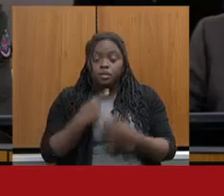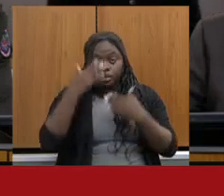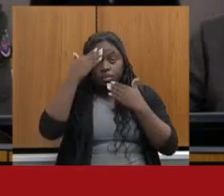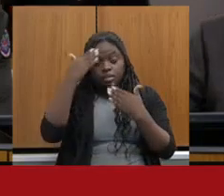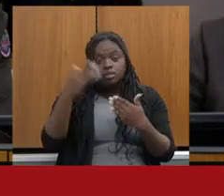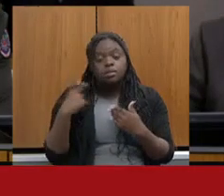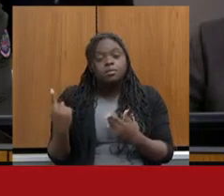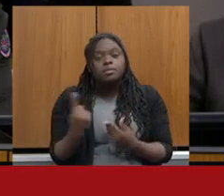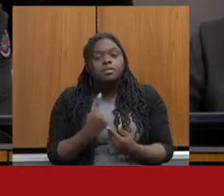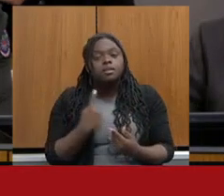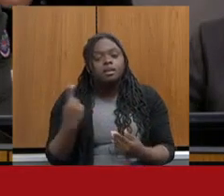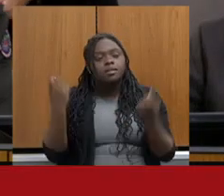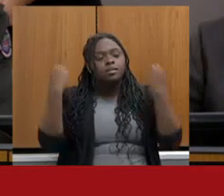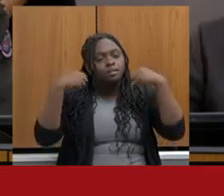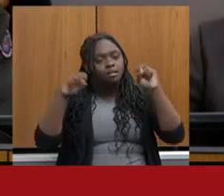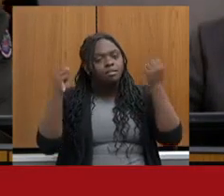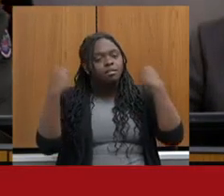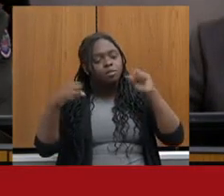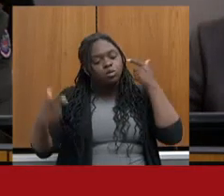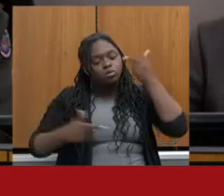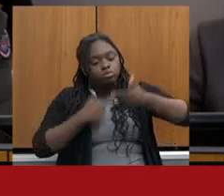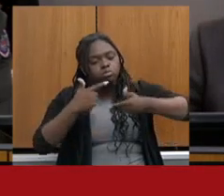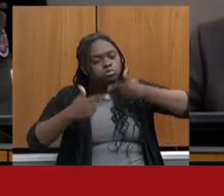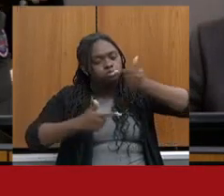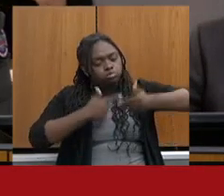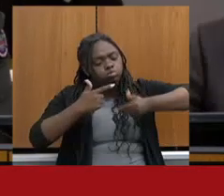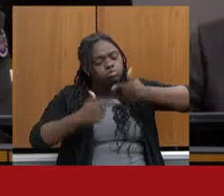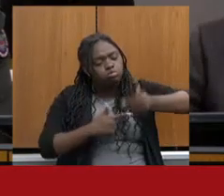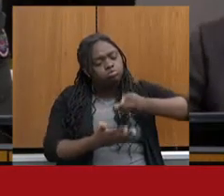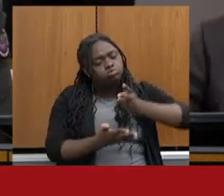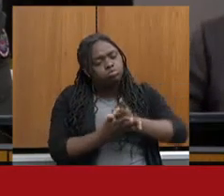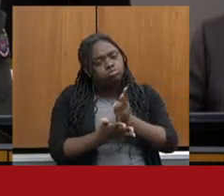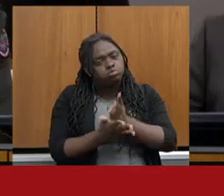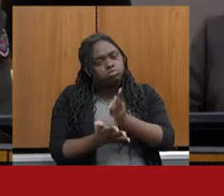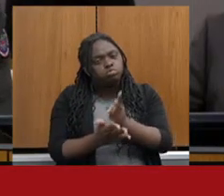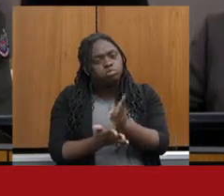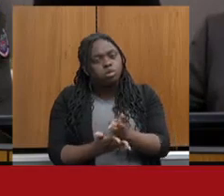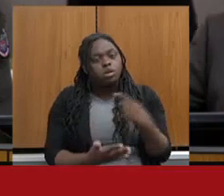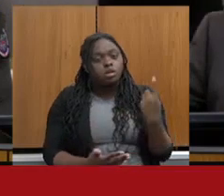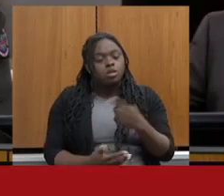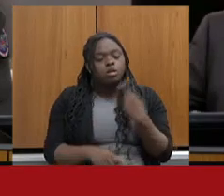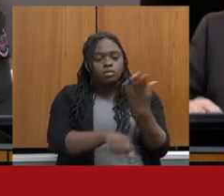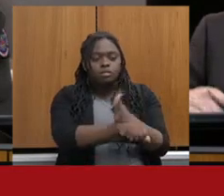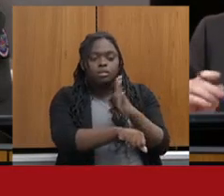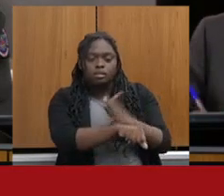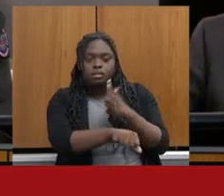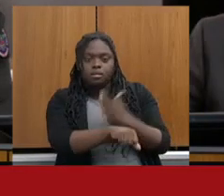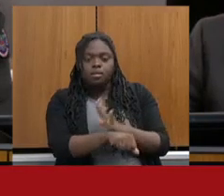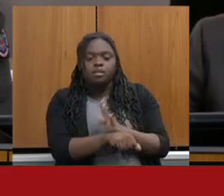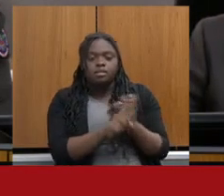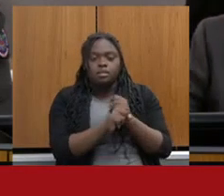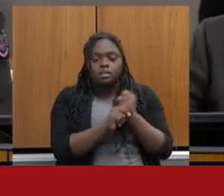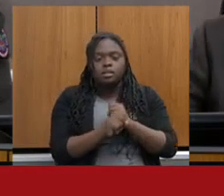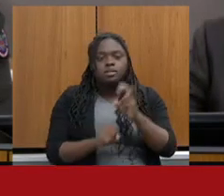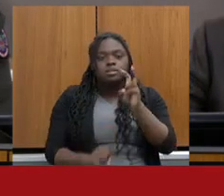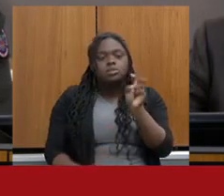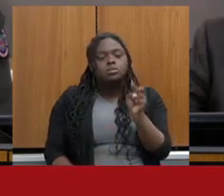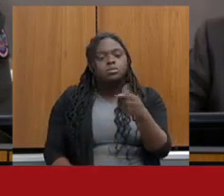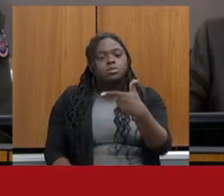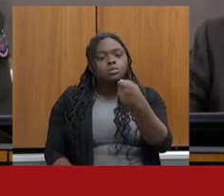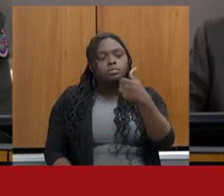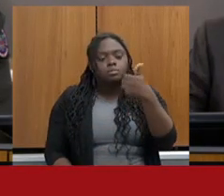que a nossa academia Tem trabalhado de forma incessante e nós passamos pelo treinamento esse ano 5.214